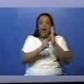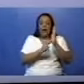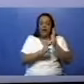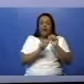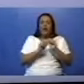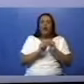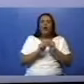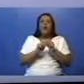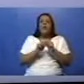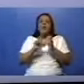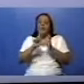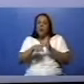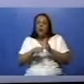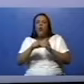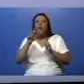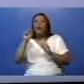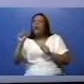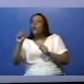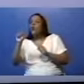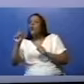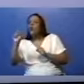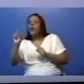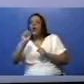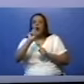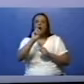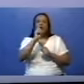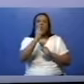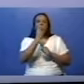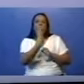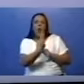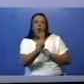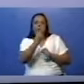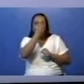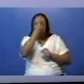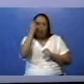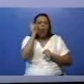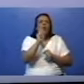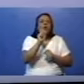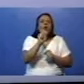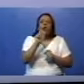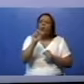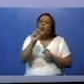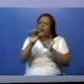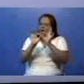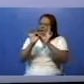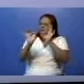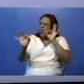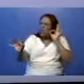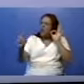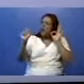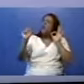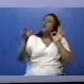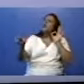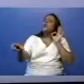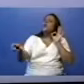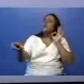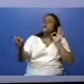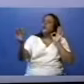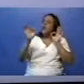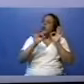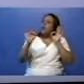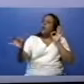ou quem? O que surgiu ao longe? O que? Olha lá na frase. O que surgiu ao longe?